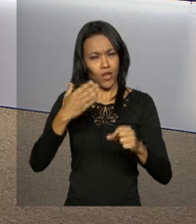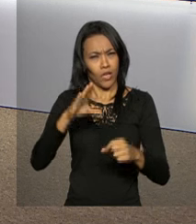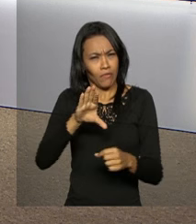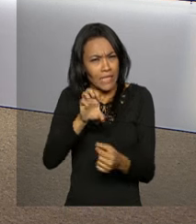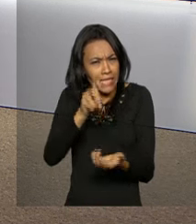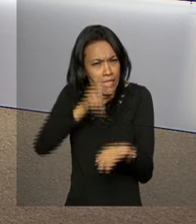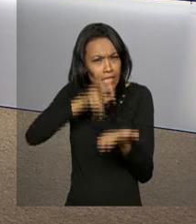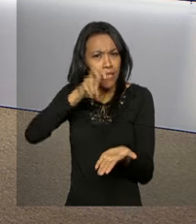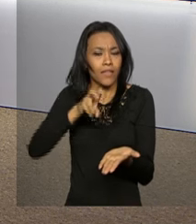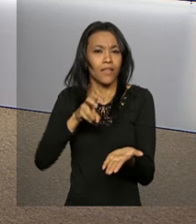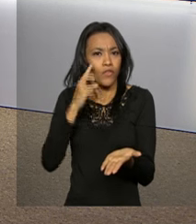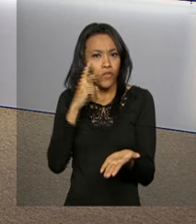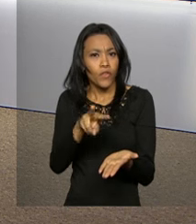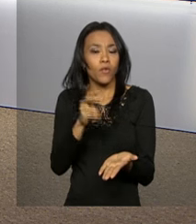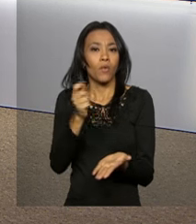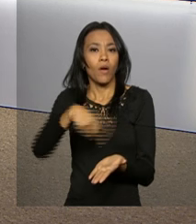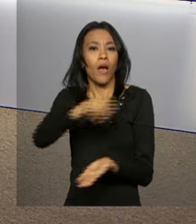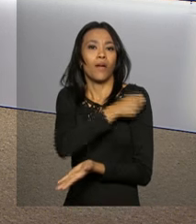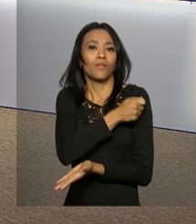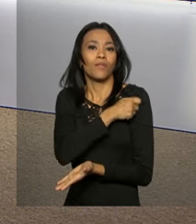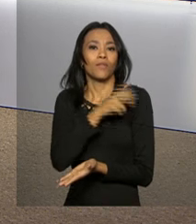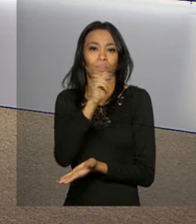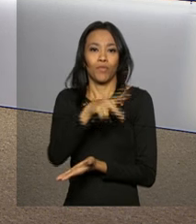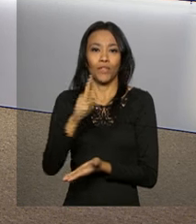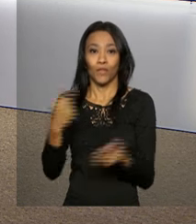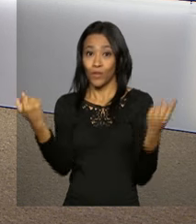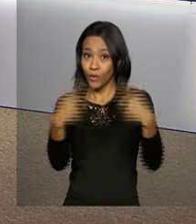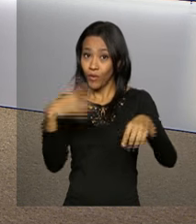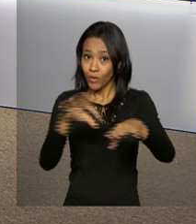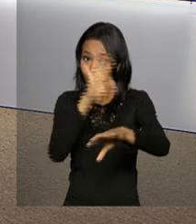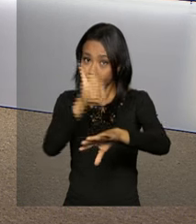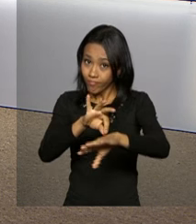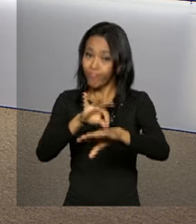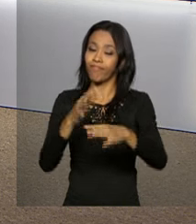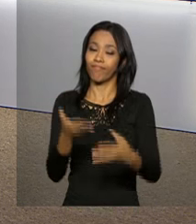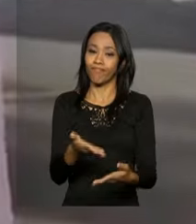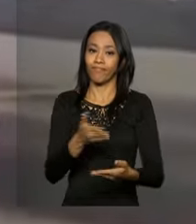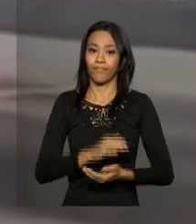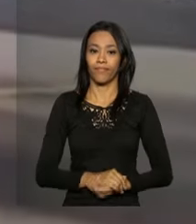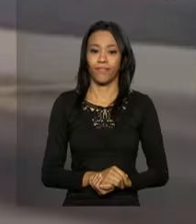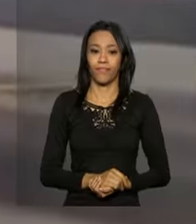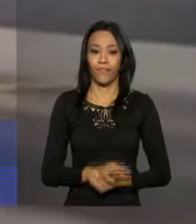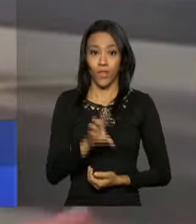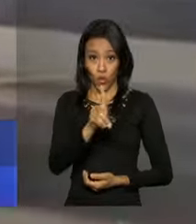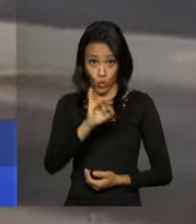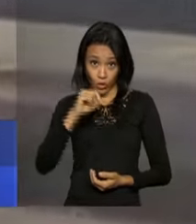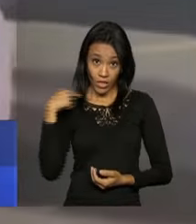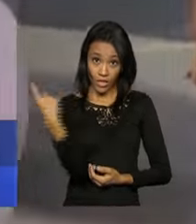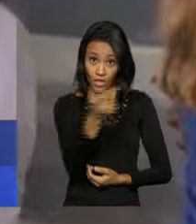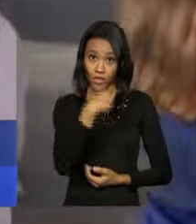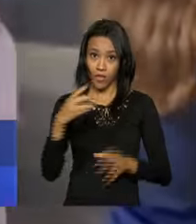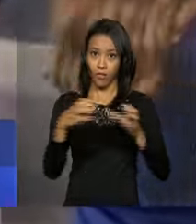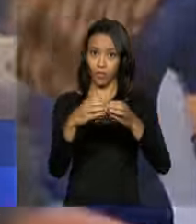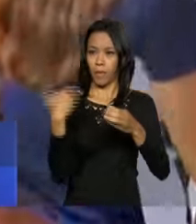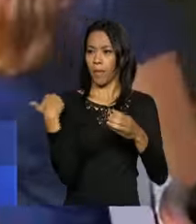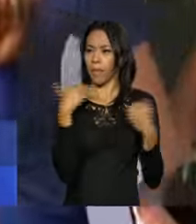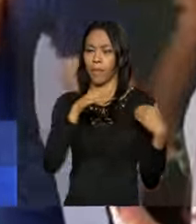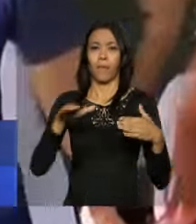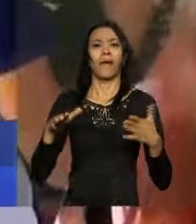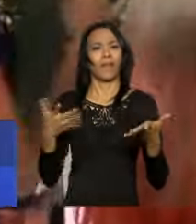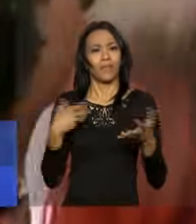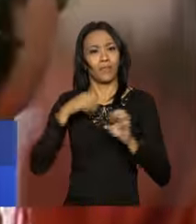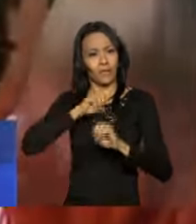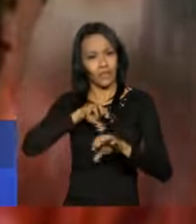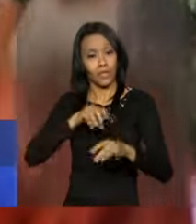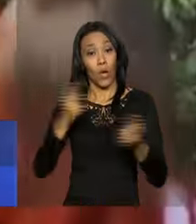acompanhou estudantes e professores no combate ao Aedes aegypti. O O Dia Nacional de Mobilização da Educação contra